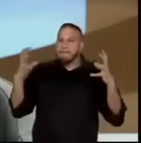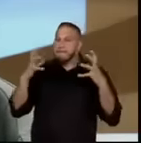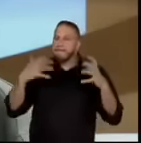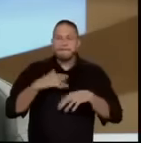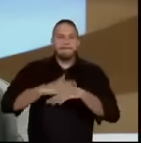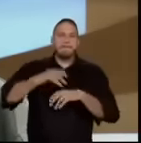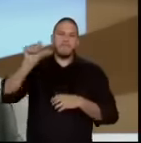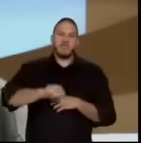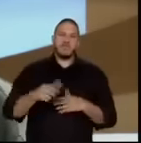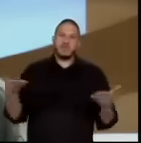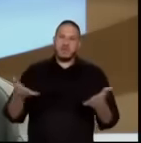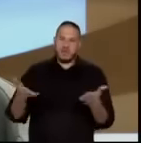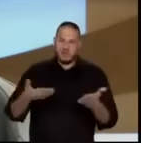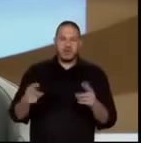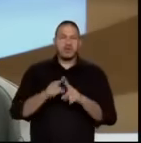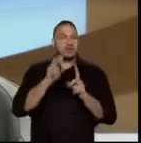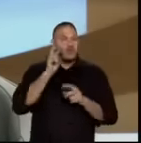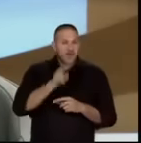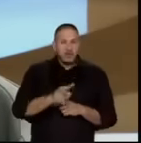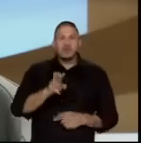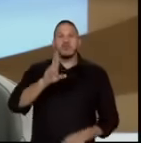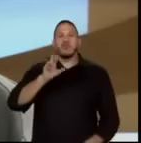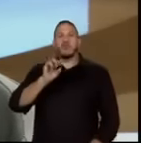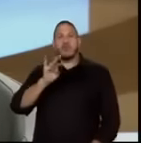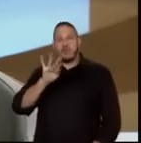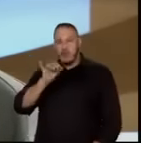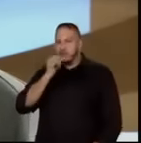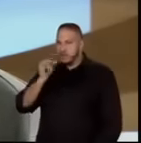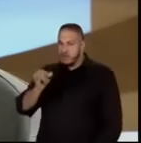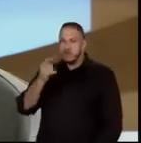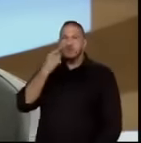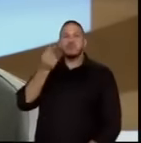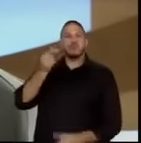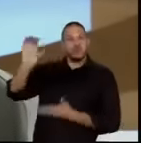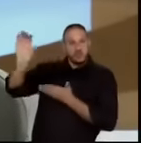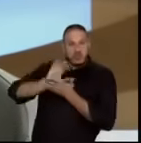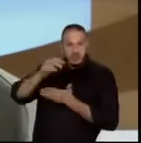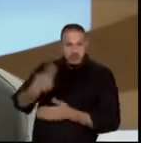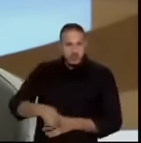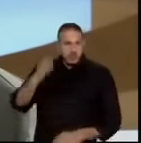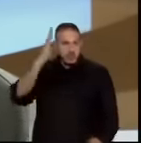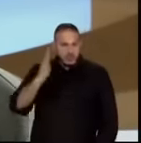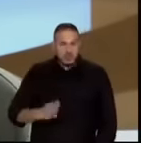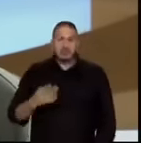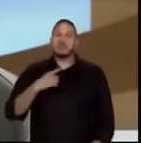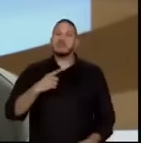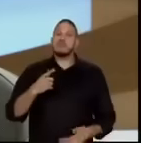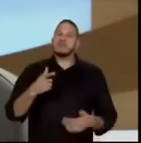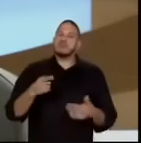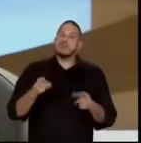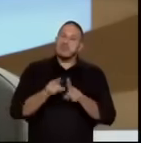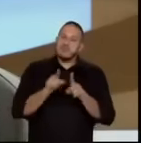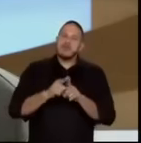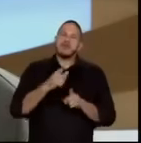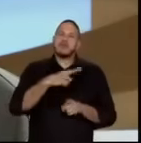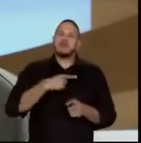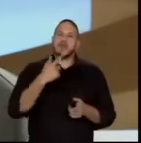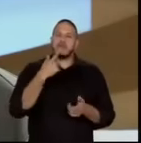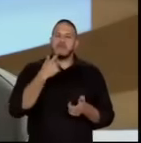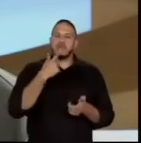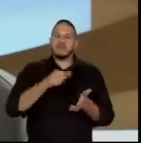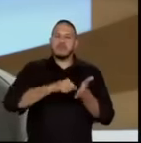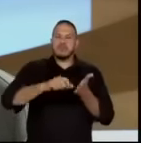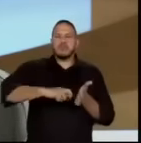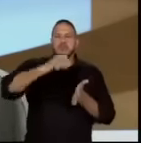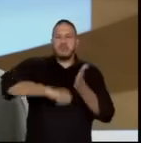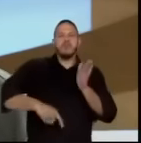de vista do que o Roberto defendeu, dos recursos para o Brasil, a gente tem ali rubricas como o protocolo de